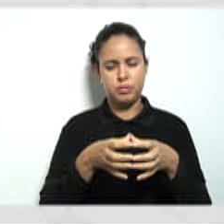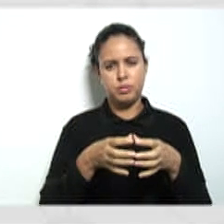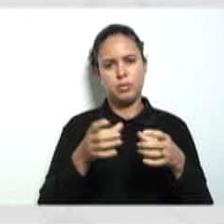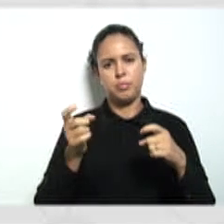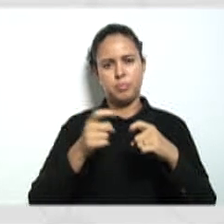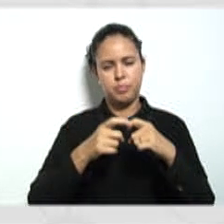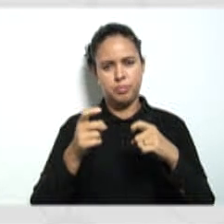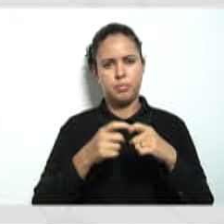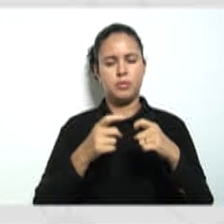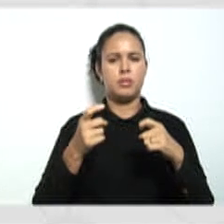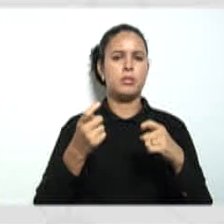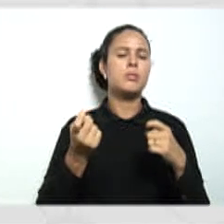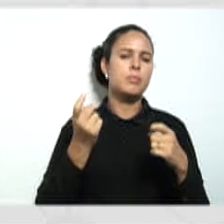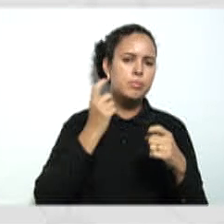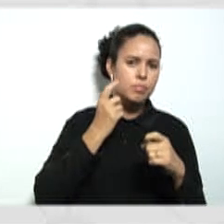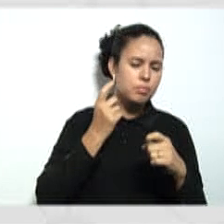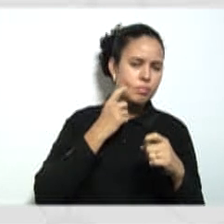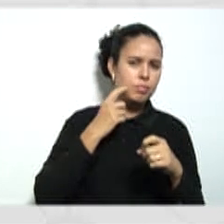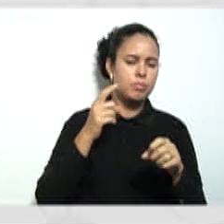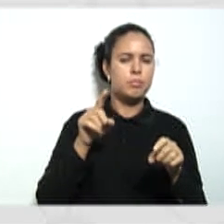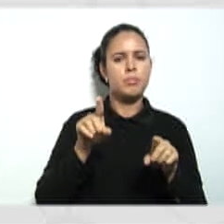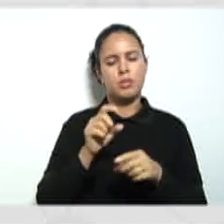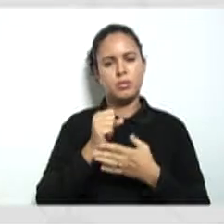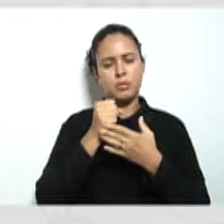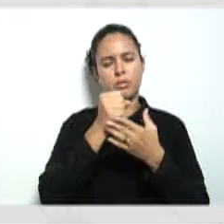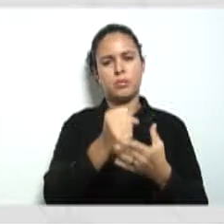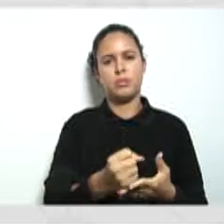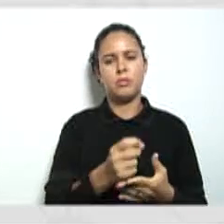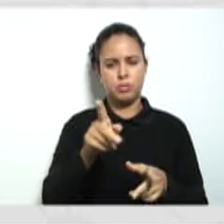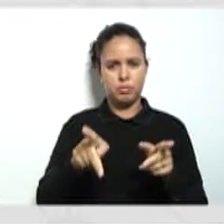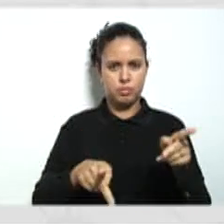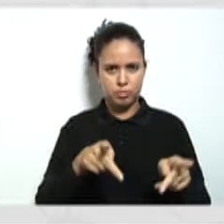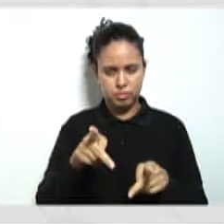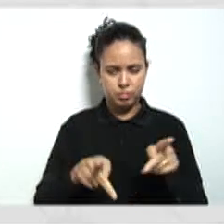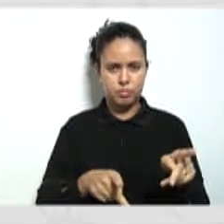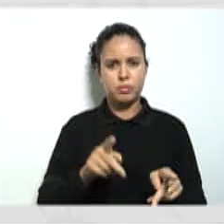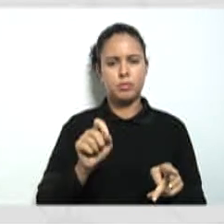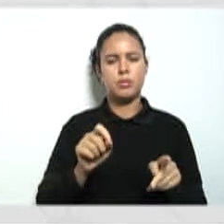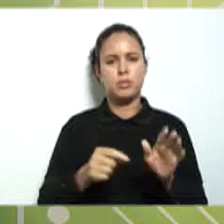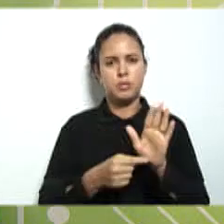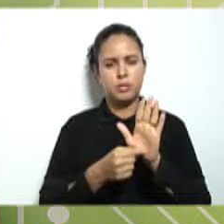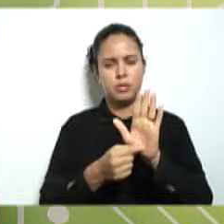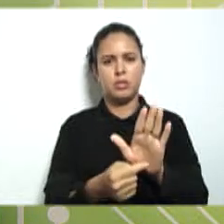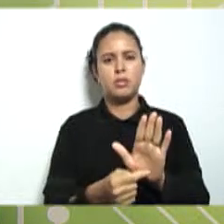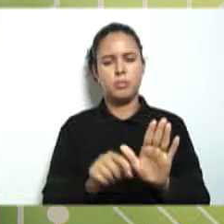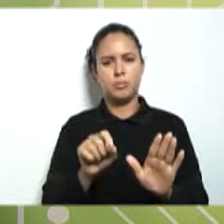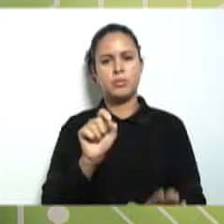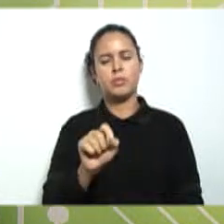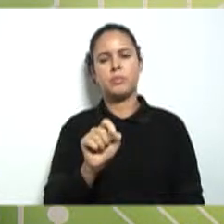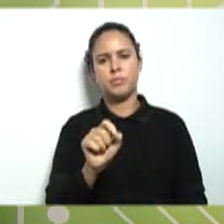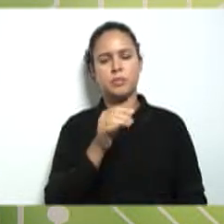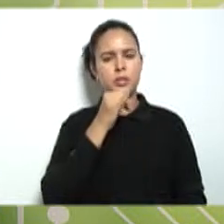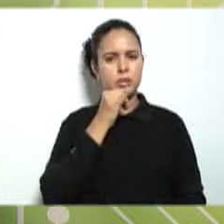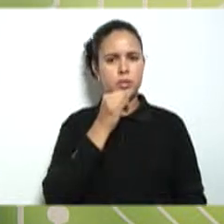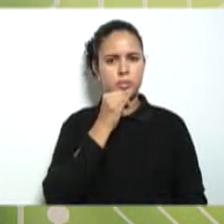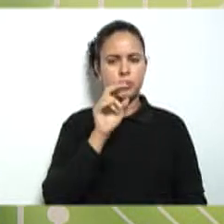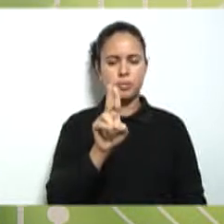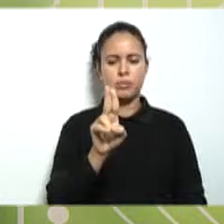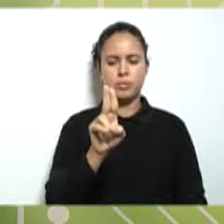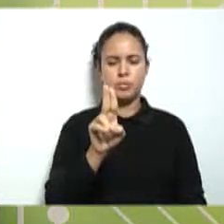população por preços mais acessíveis. Os exemplos principais da cooperativa de saúde é a Unimed. Vocês sabiam que a Unimed é uma cooperativa?